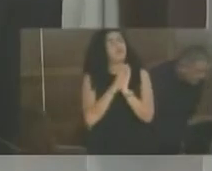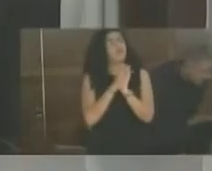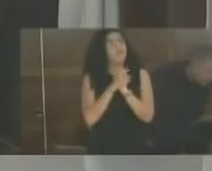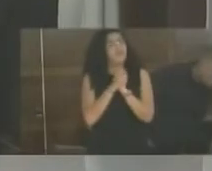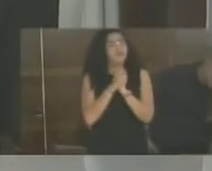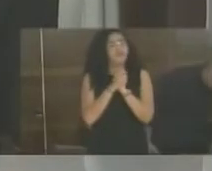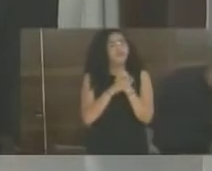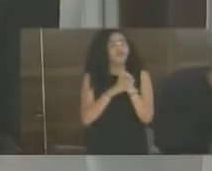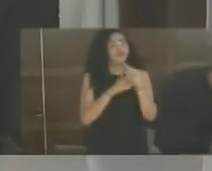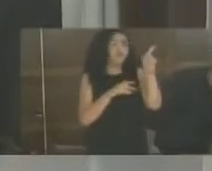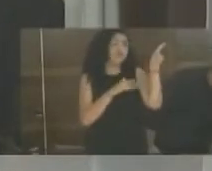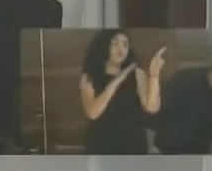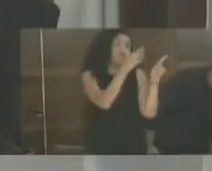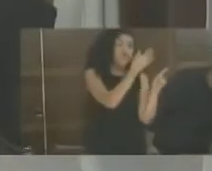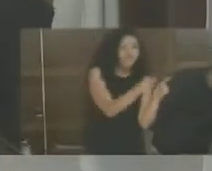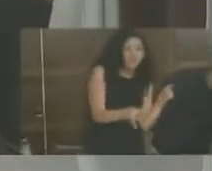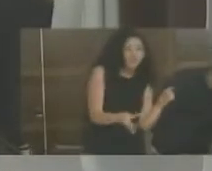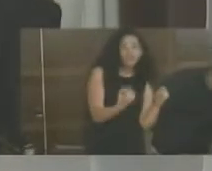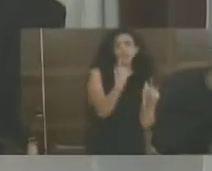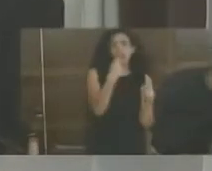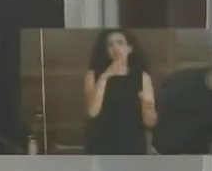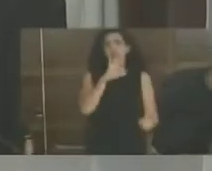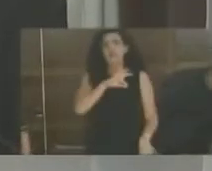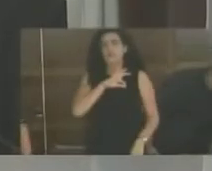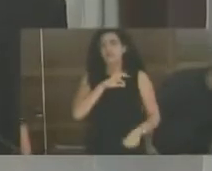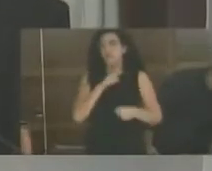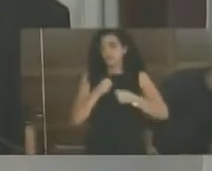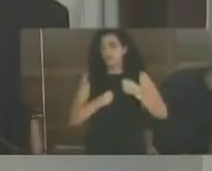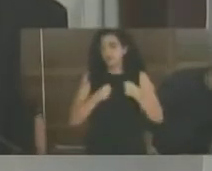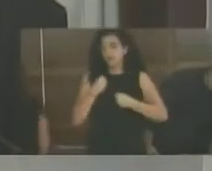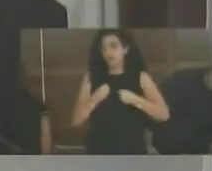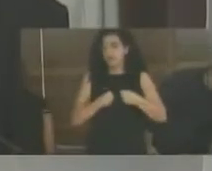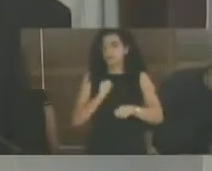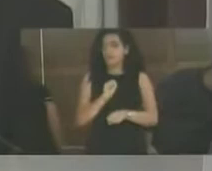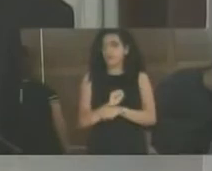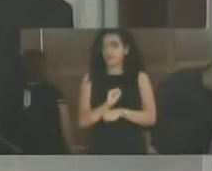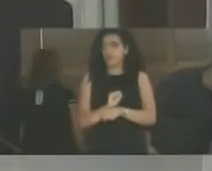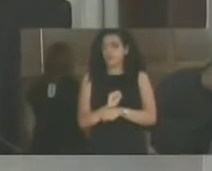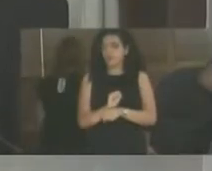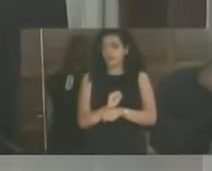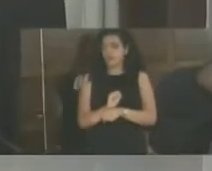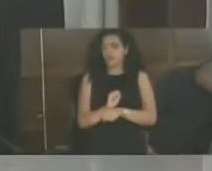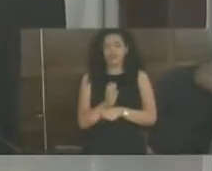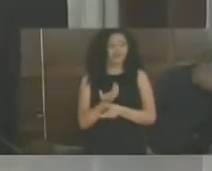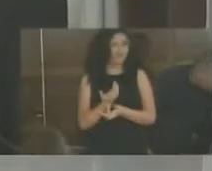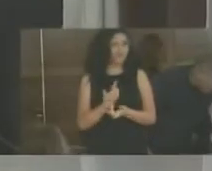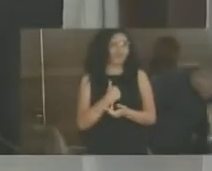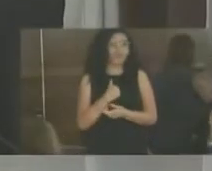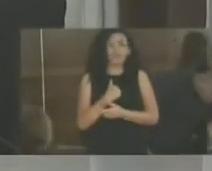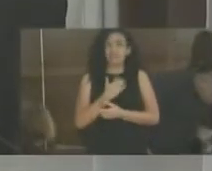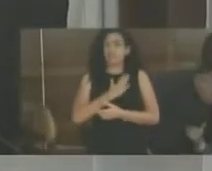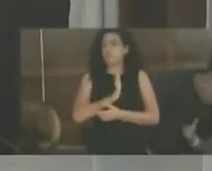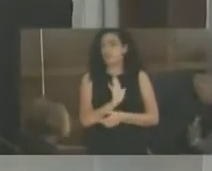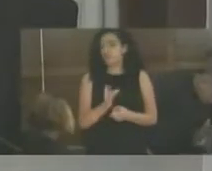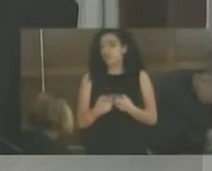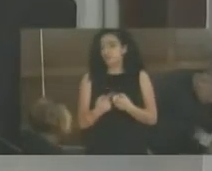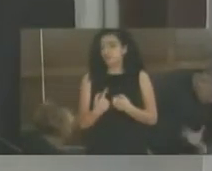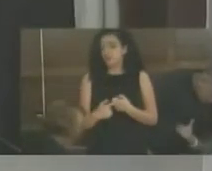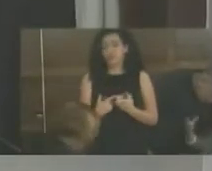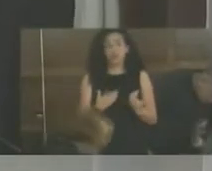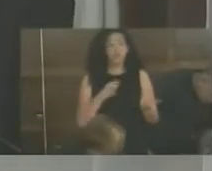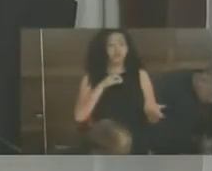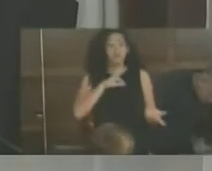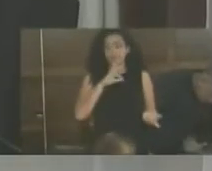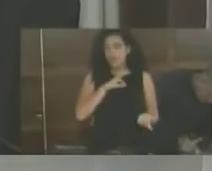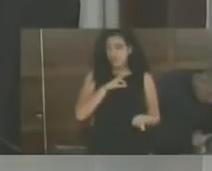ali no Frade, uma viatura parada ali, pra mim, eu fico, assim, aquilo acaba comigo, porque até com o policial que tá ali, coitado,